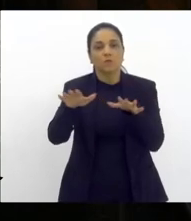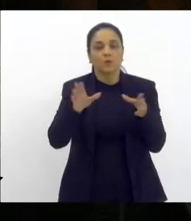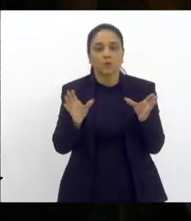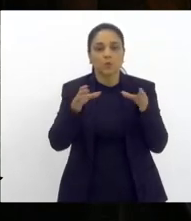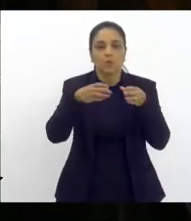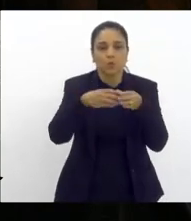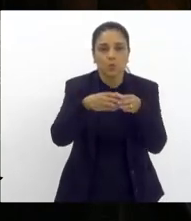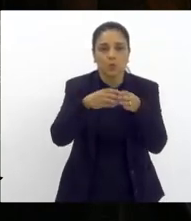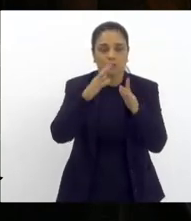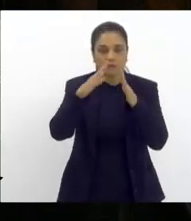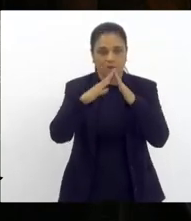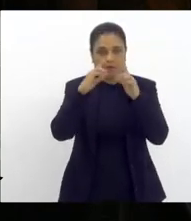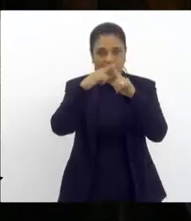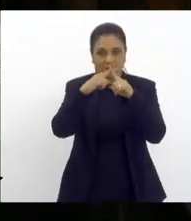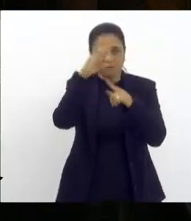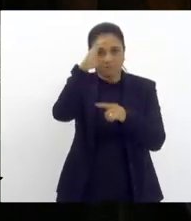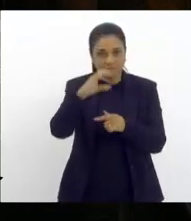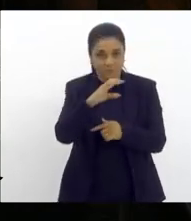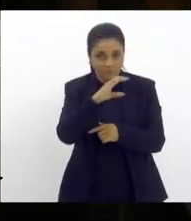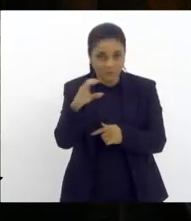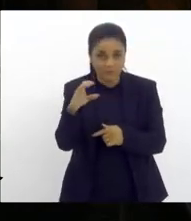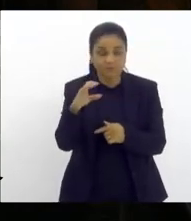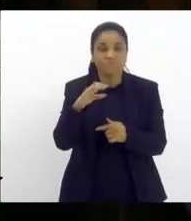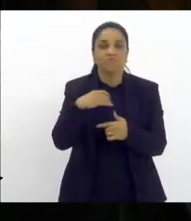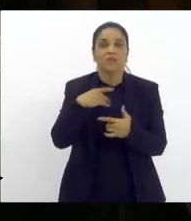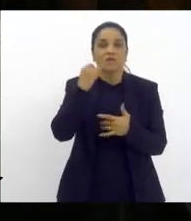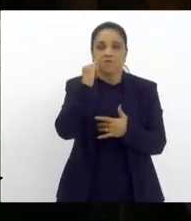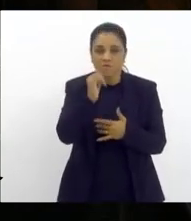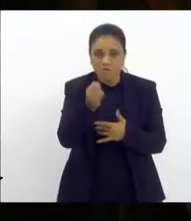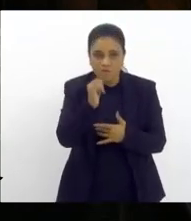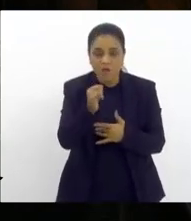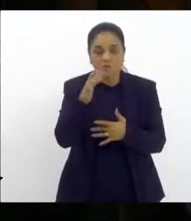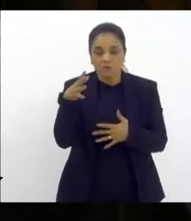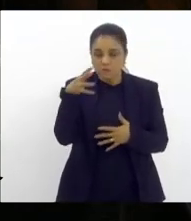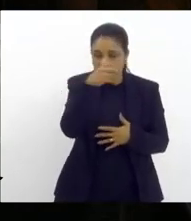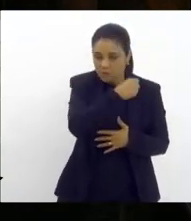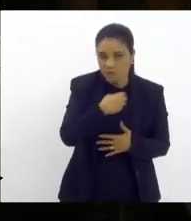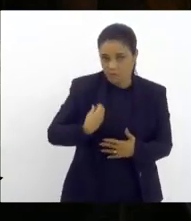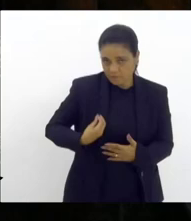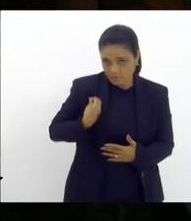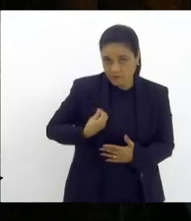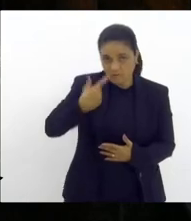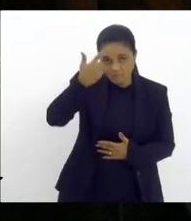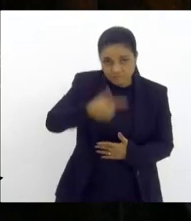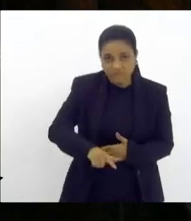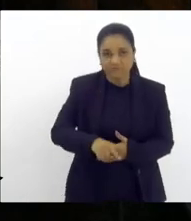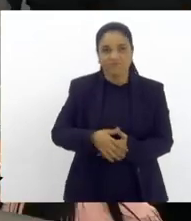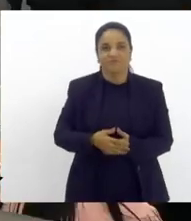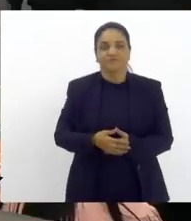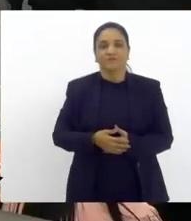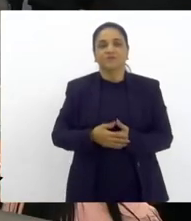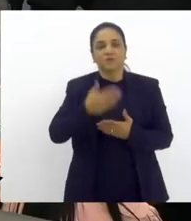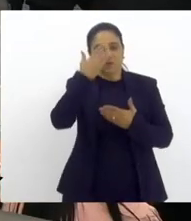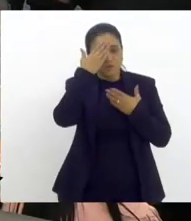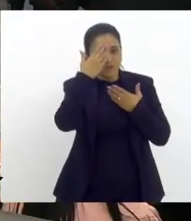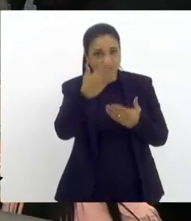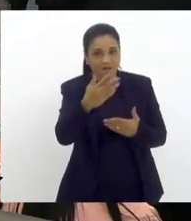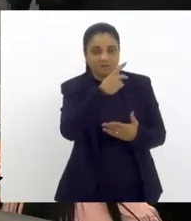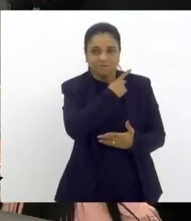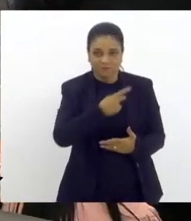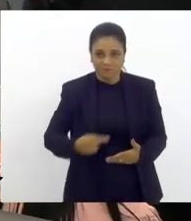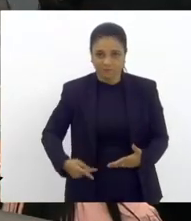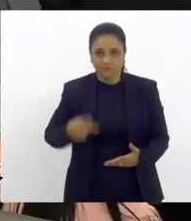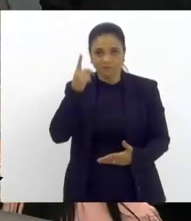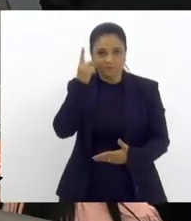Católica que como eu disse e repito salva vidas muito obrigado Claro Deputado